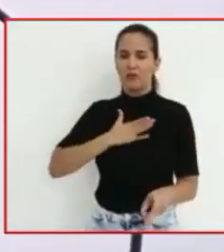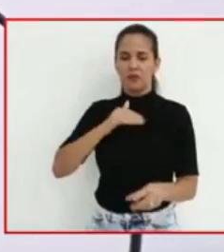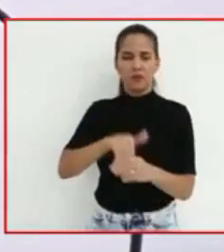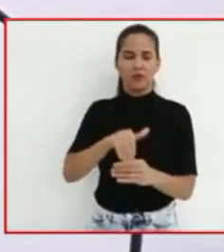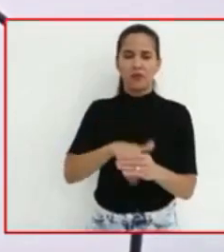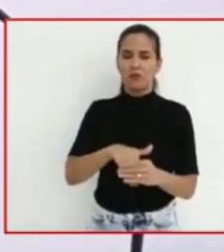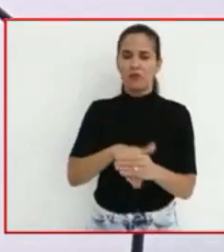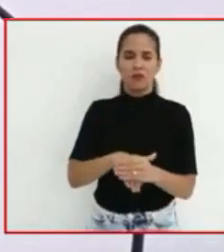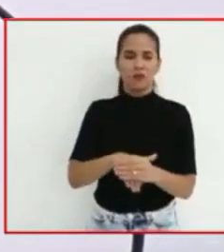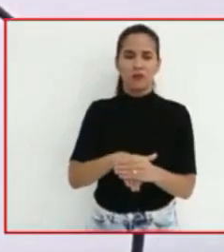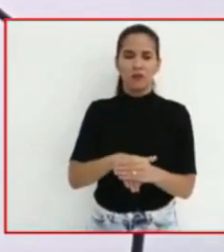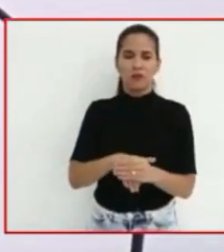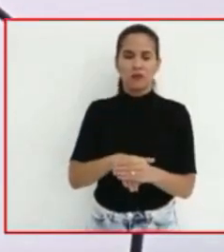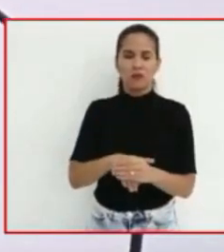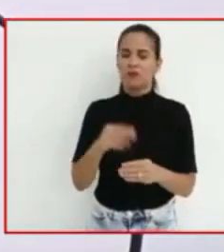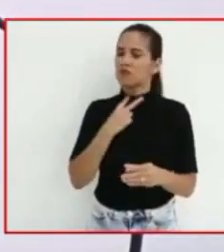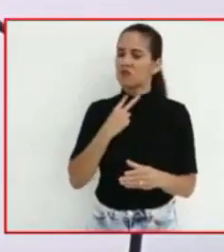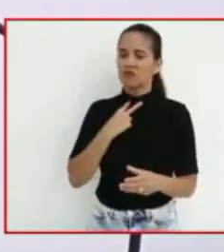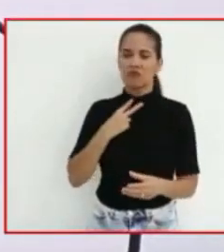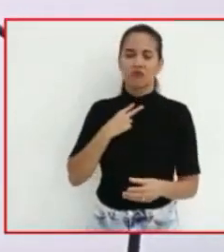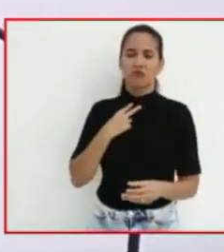Bataguaçu.